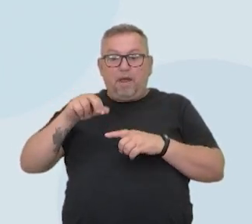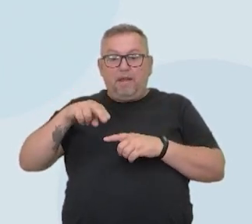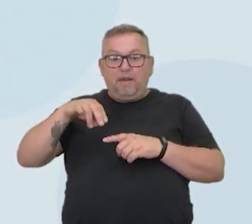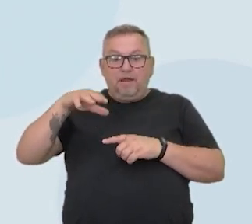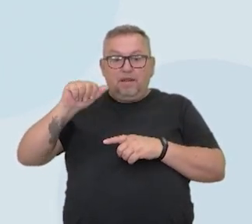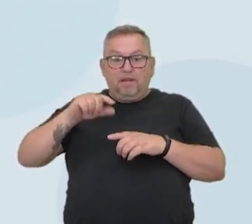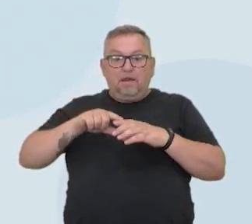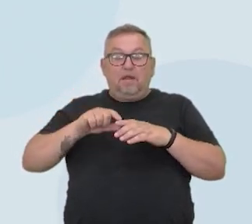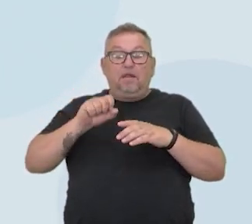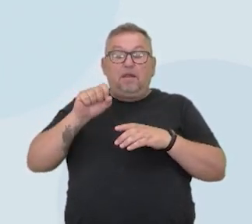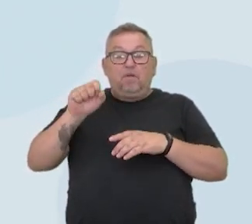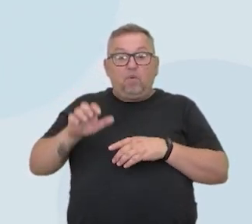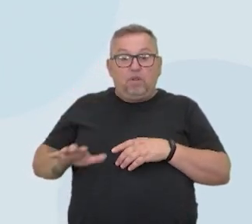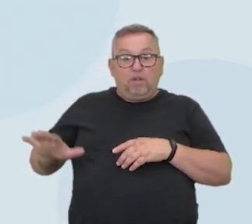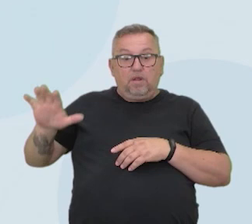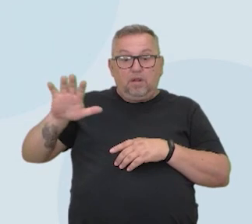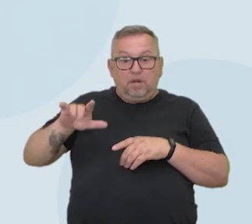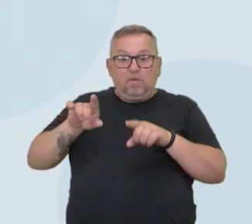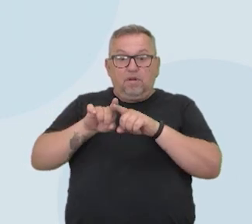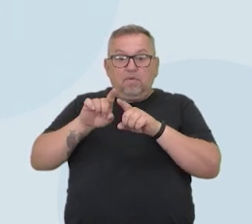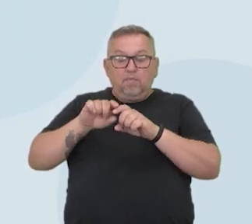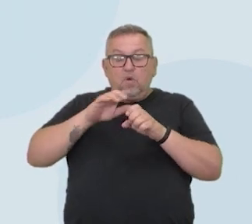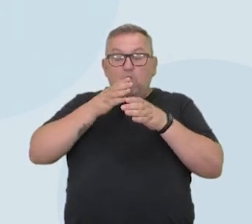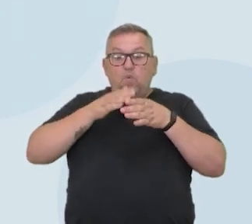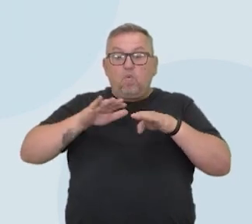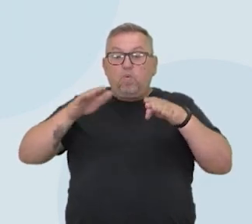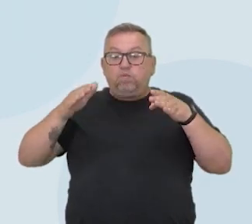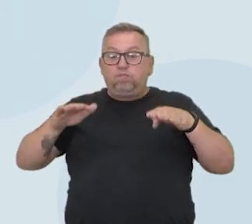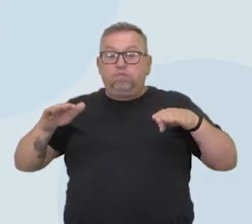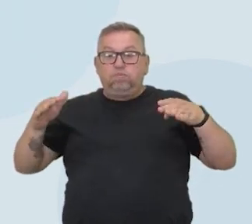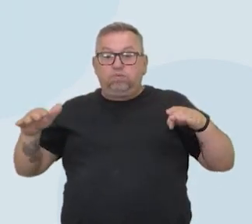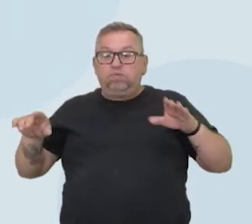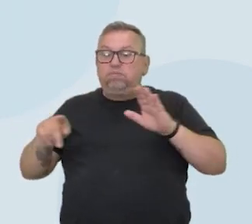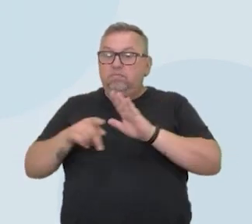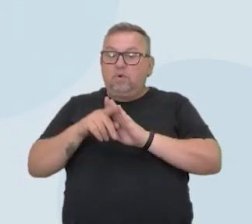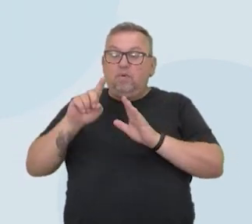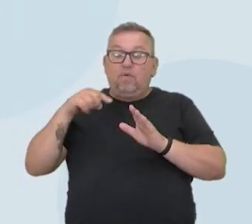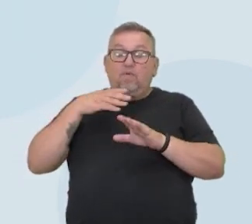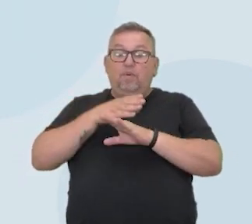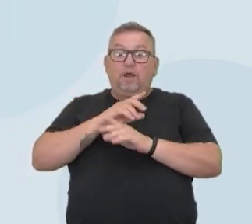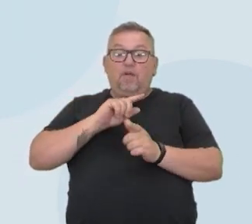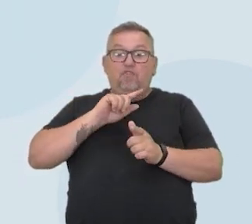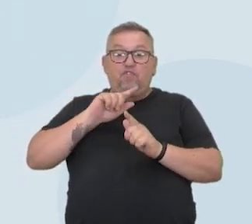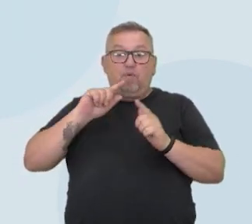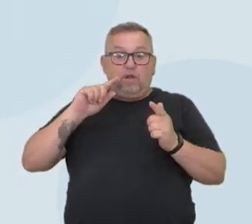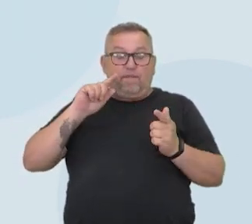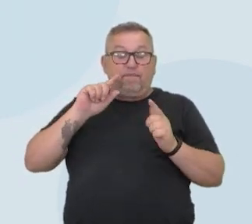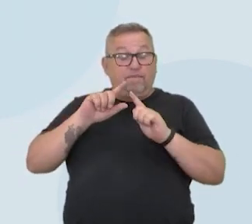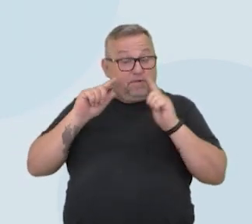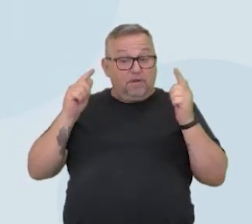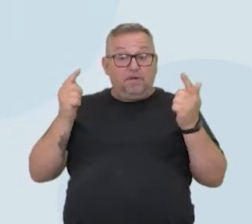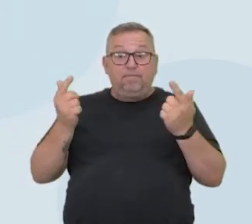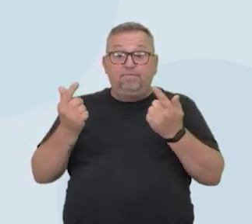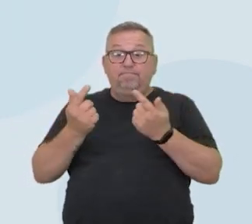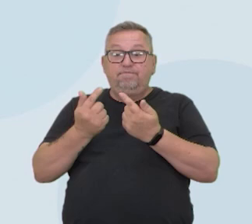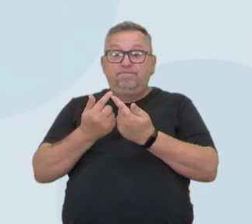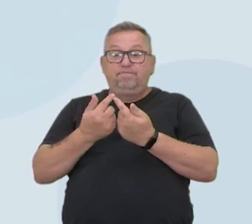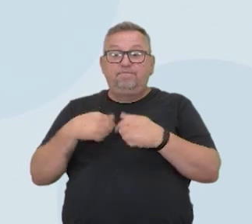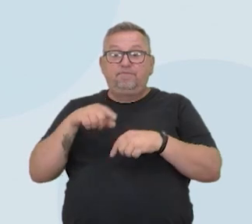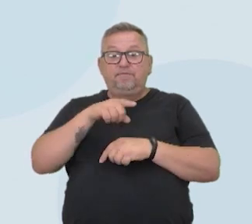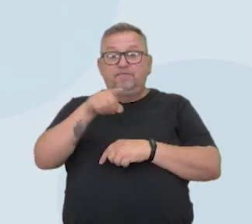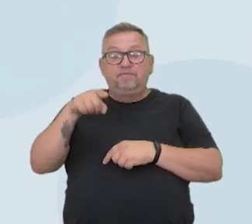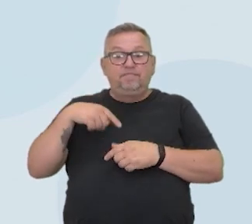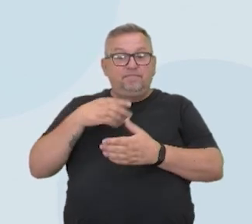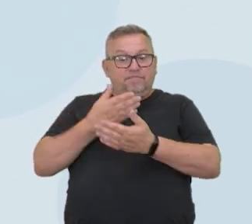os oceanos e correntes oceânicas, tá certo? Então vou entrar aí um pouco em geografia, tá? A parte de geografia é a parte que vocês